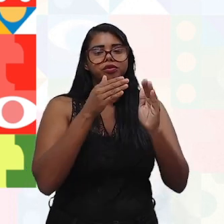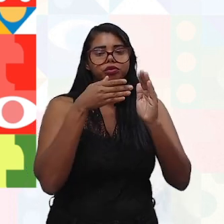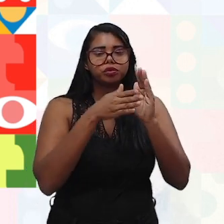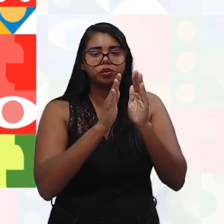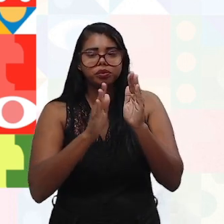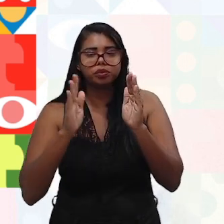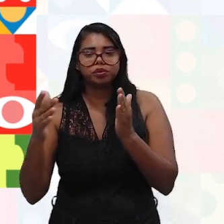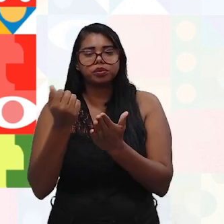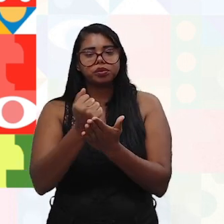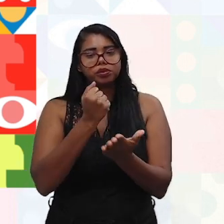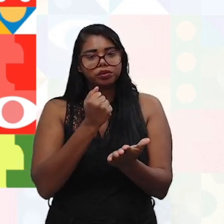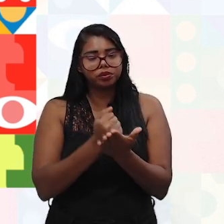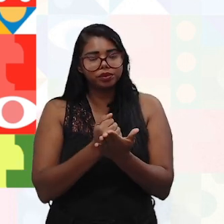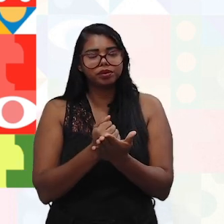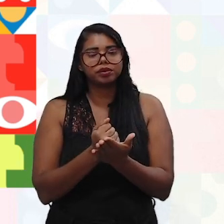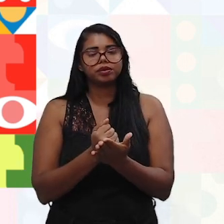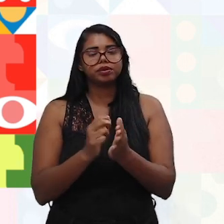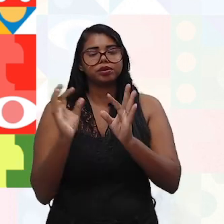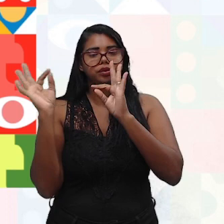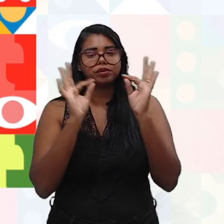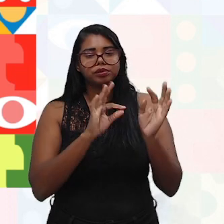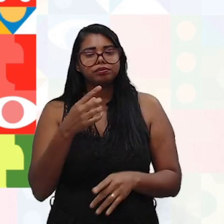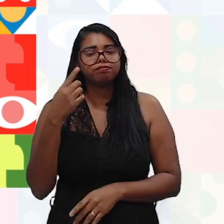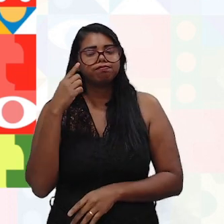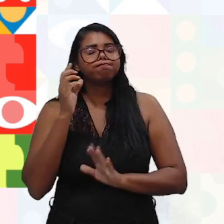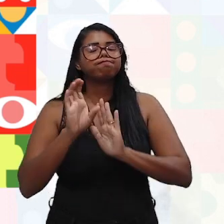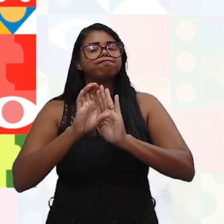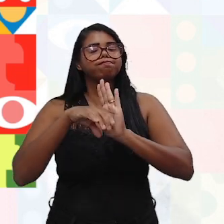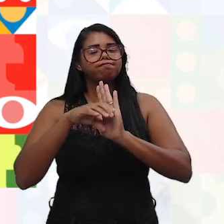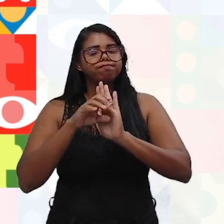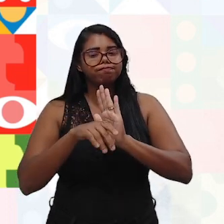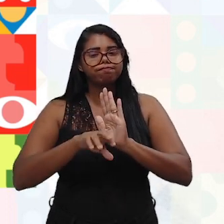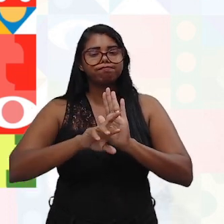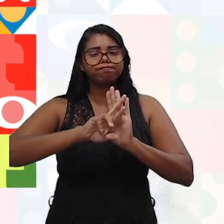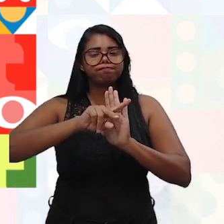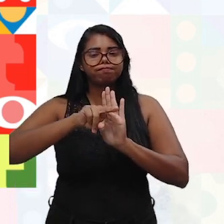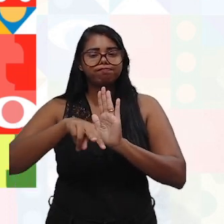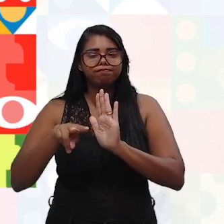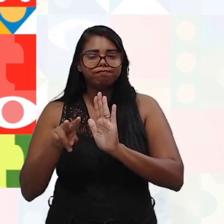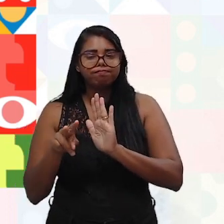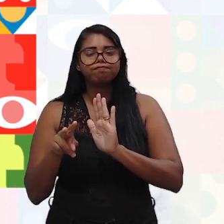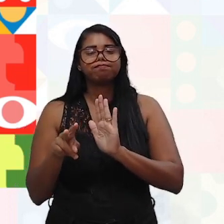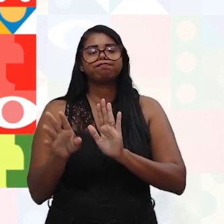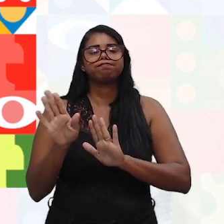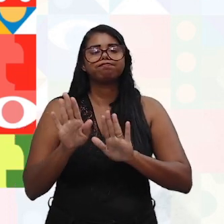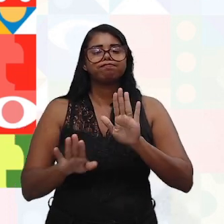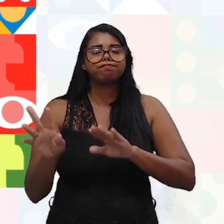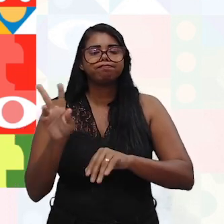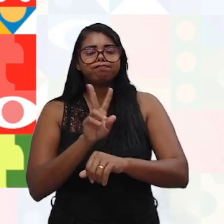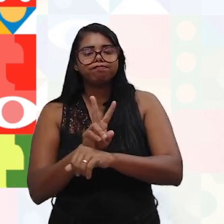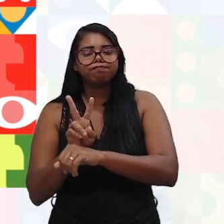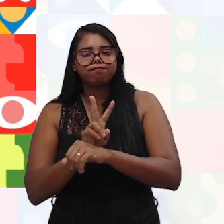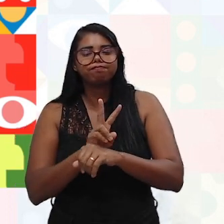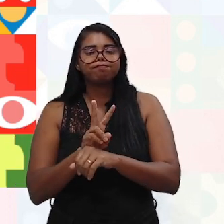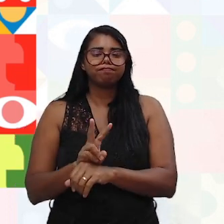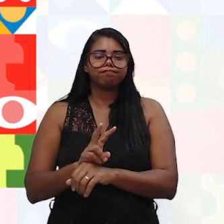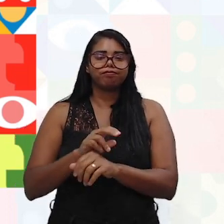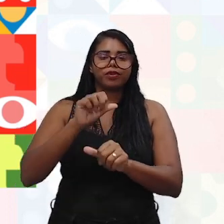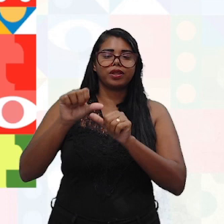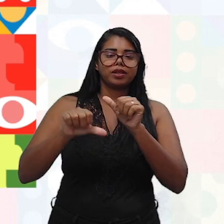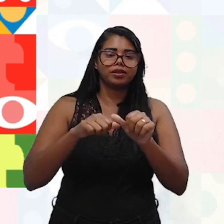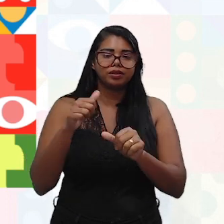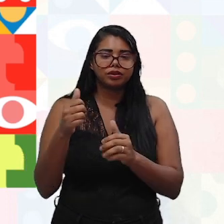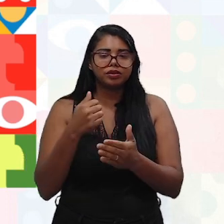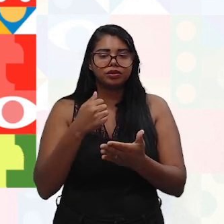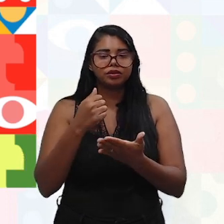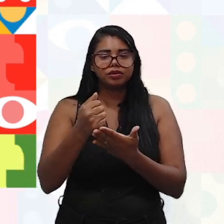Então, logo à frente, você vai entender alguns conceitos que vão diferenciar o que seria preservação, o que seria restauração e o que